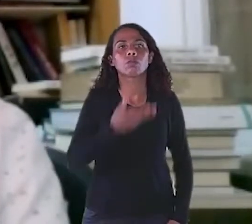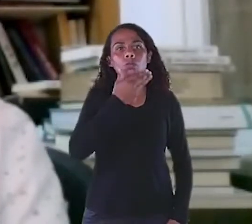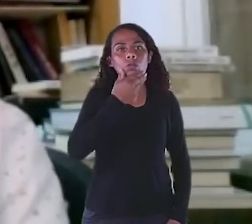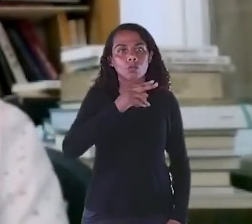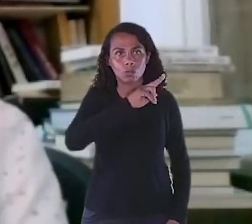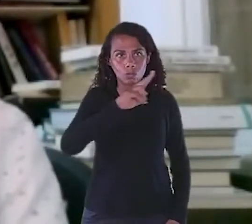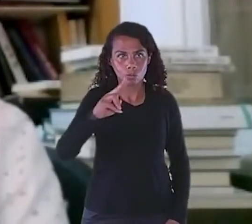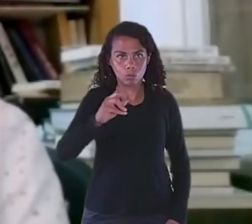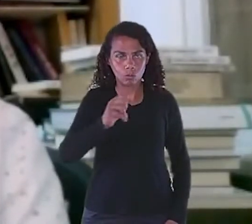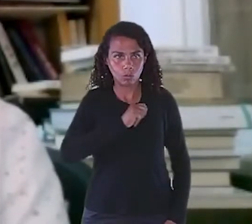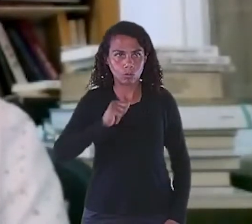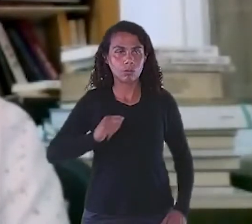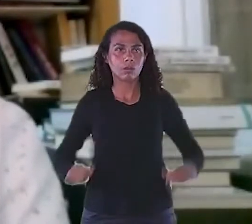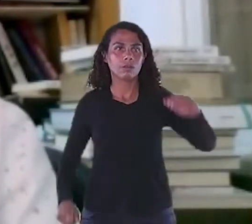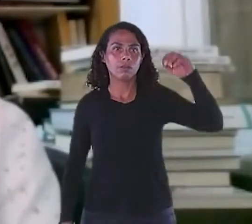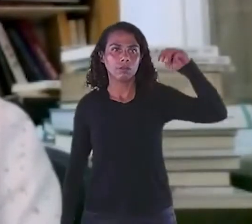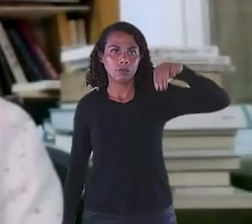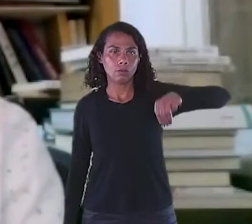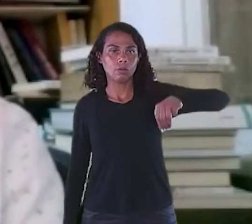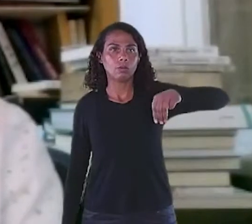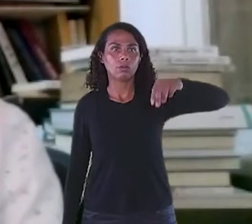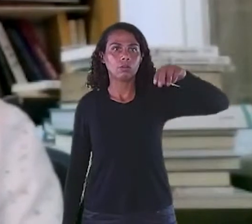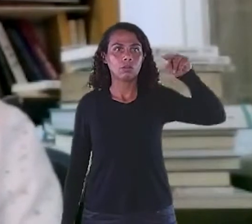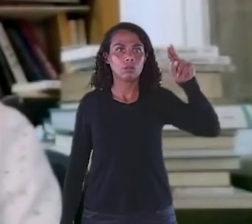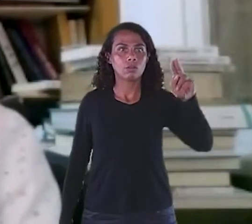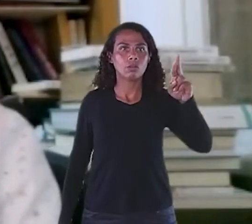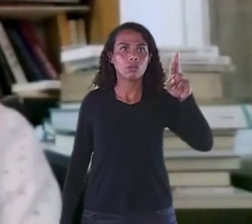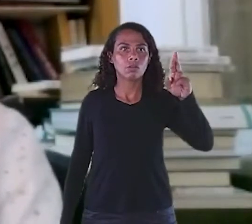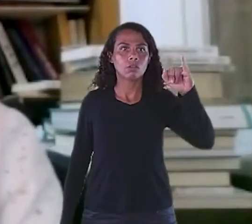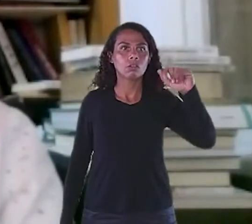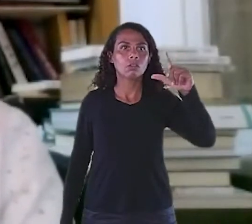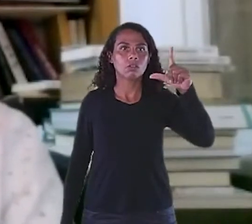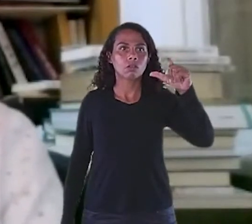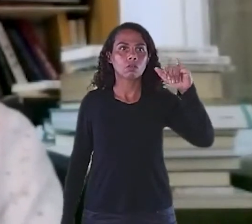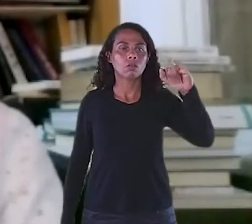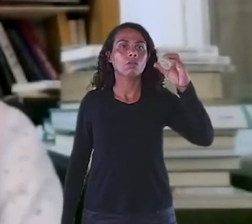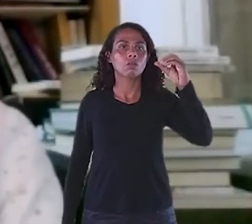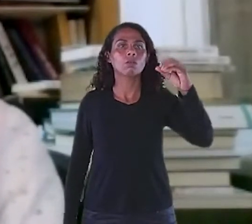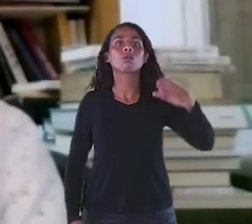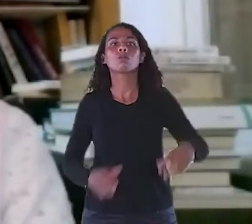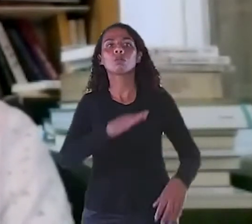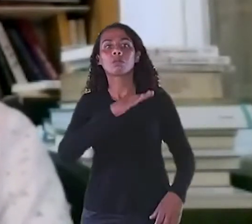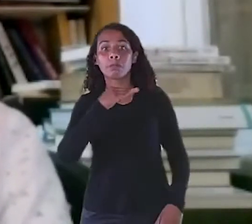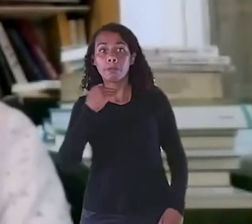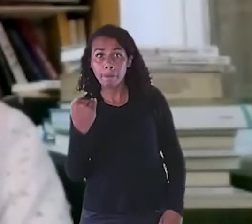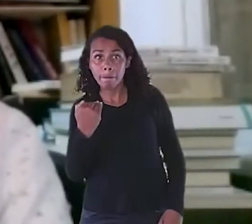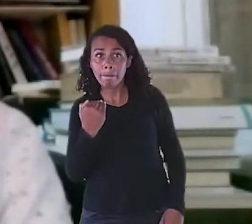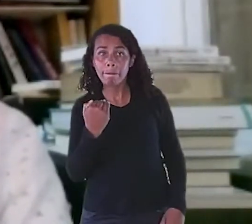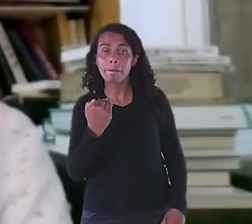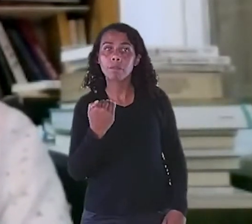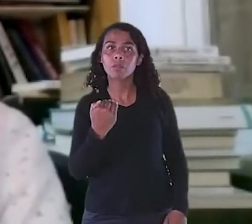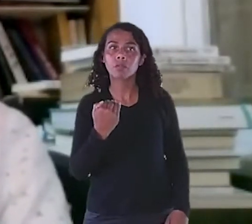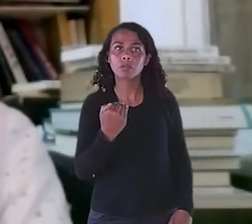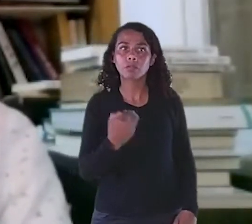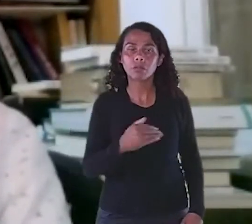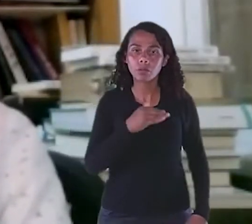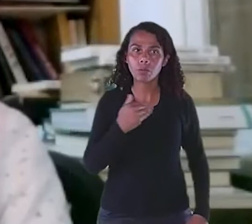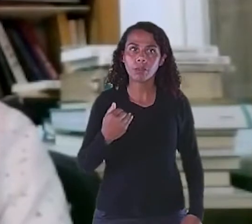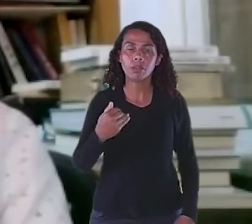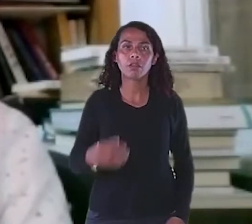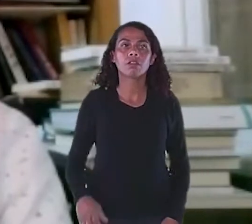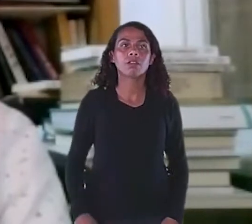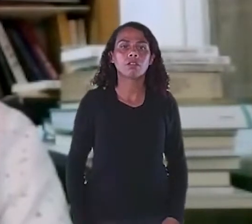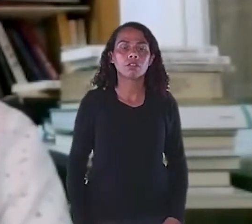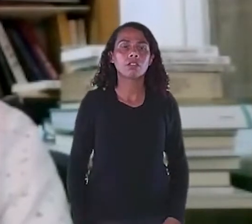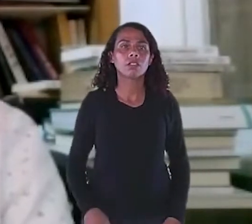o repórter teve a maldade de ir à edição mais recente e, de fato, o Murilo tinha cortado essa palavra. E eu me arrependo